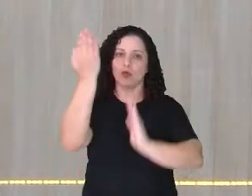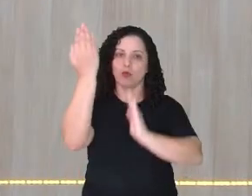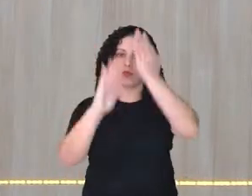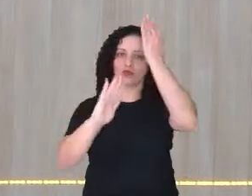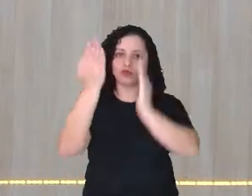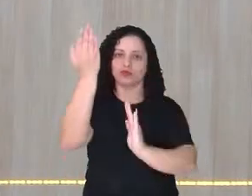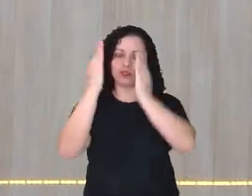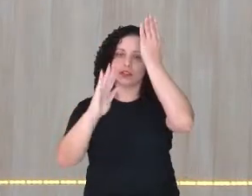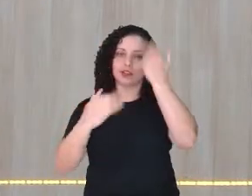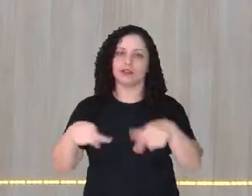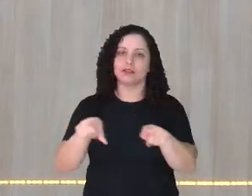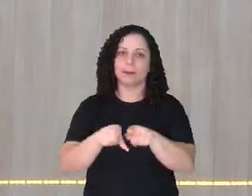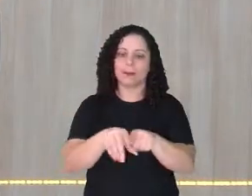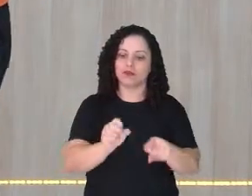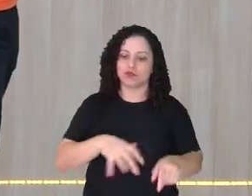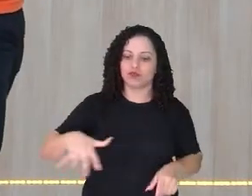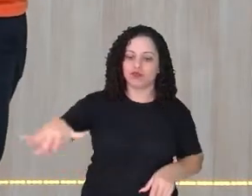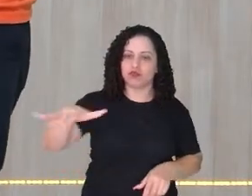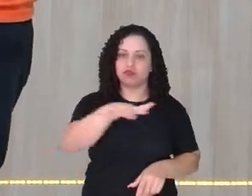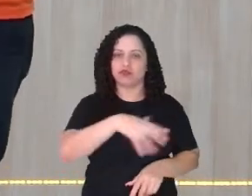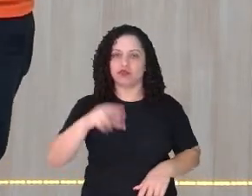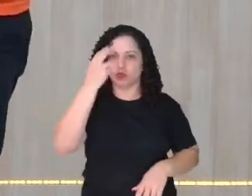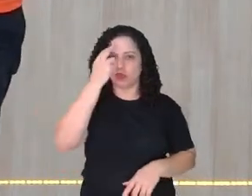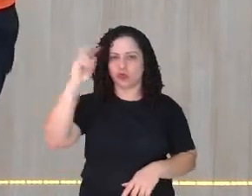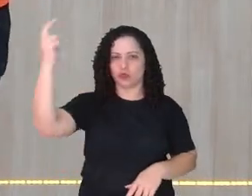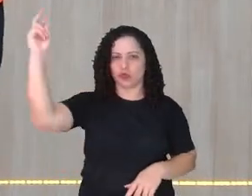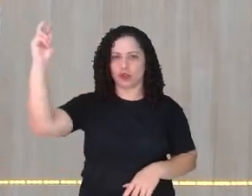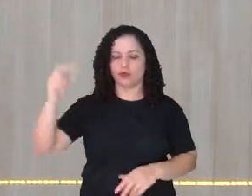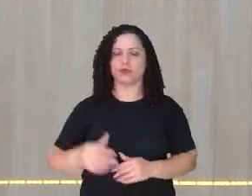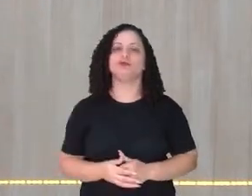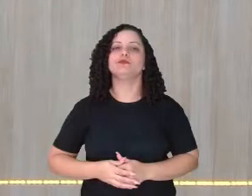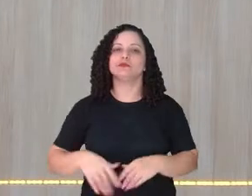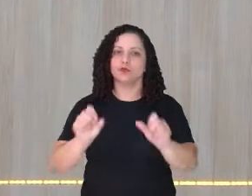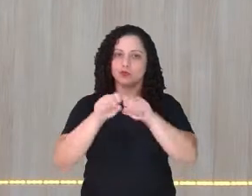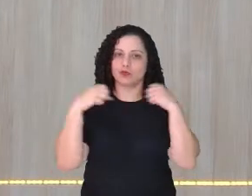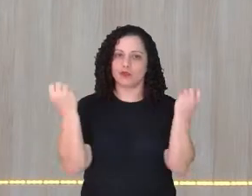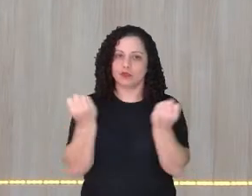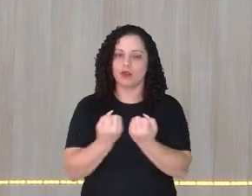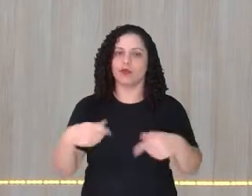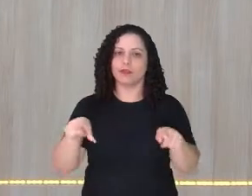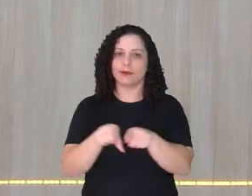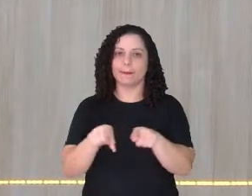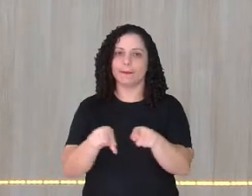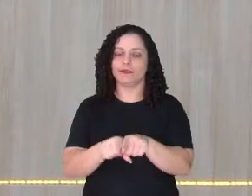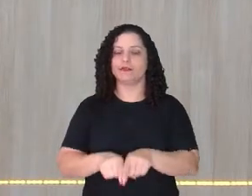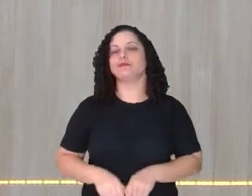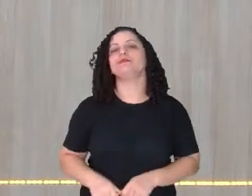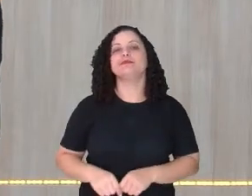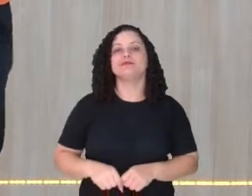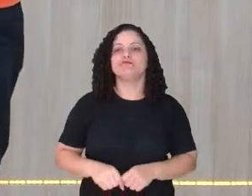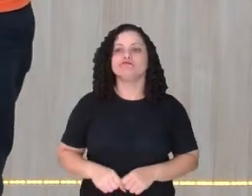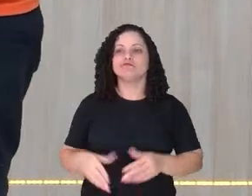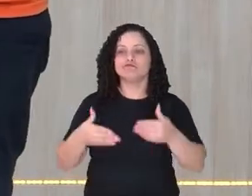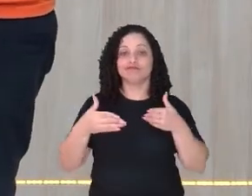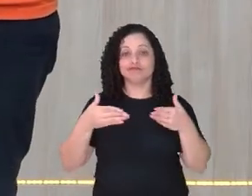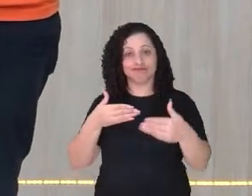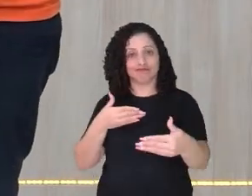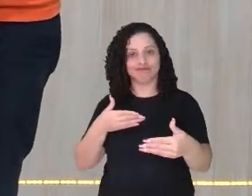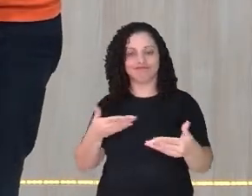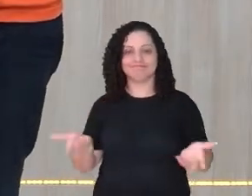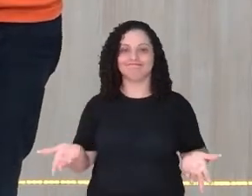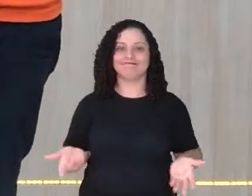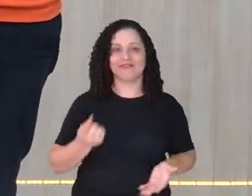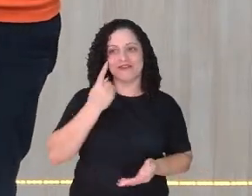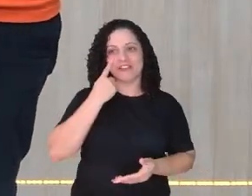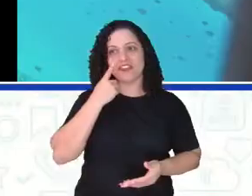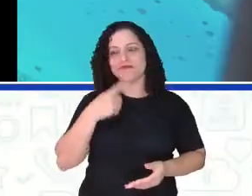questão espacial e cultural e por aí vai. E social também, beleza? Então, continuando aqui agora sim, a